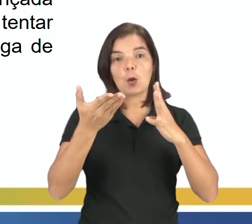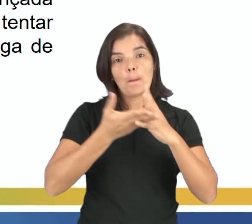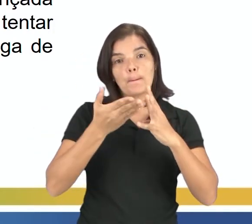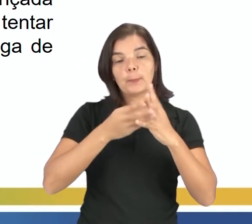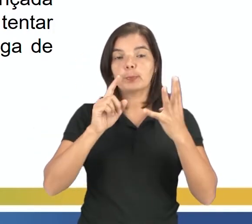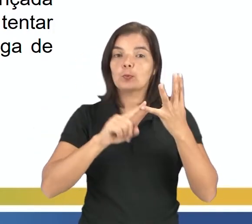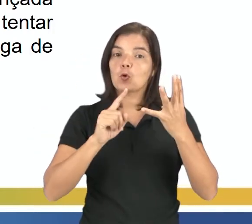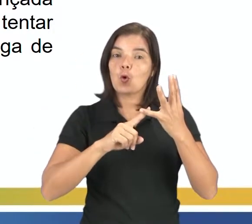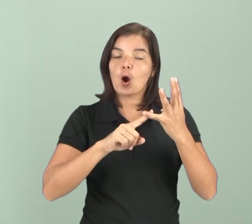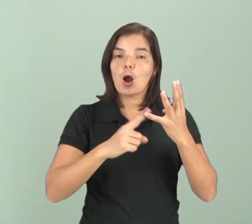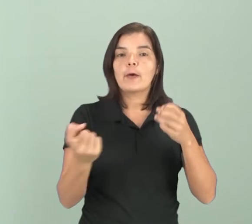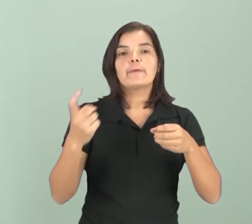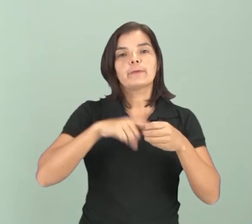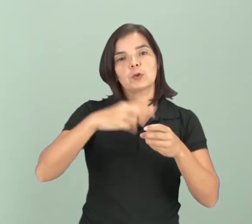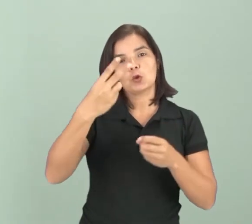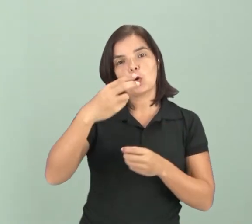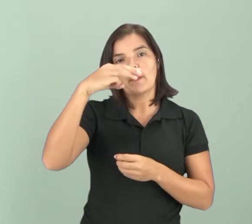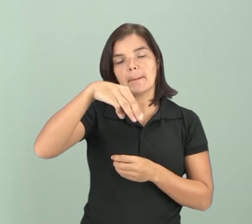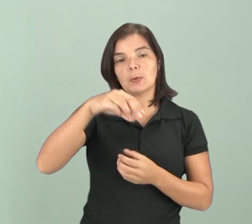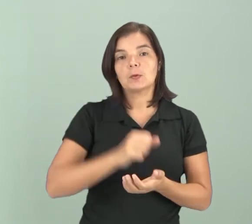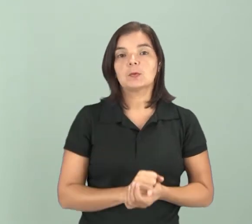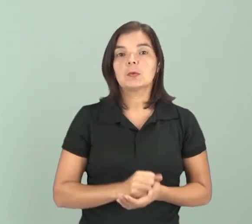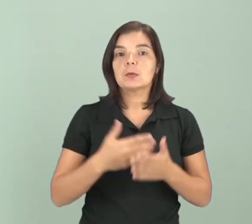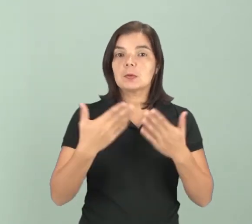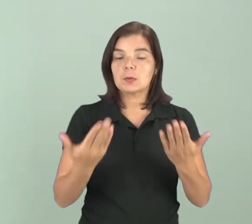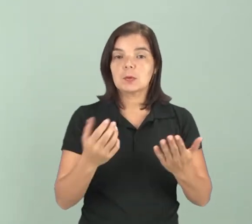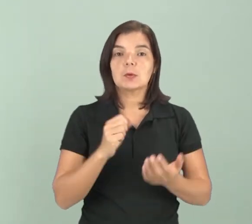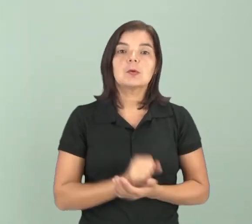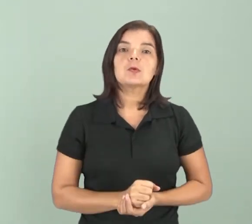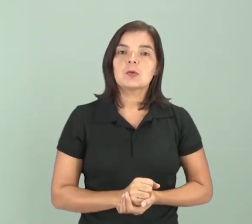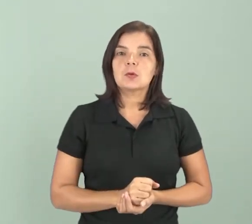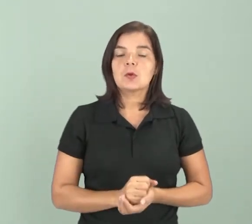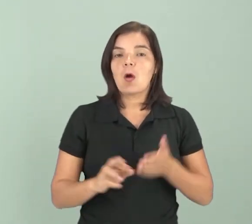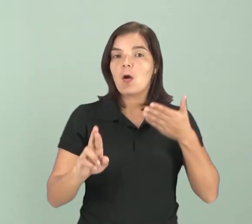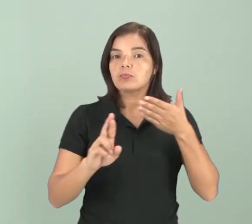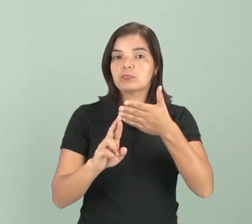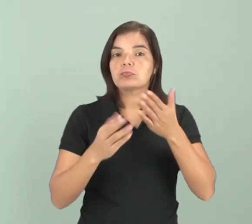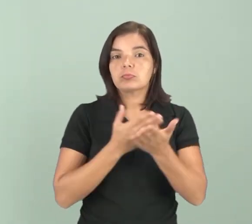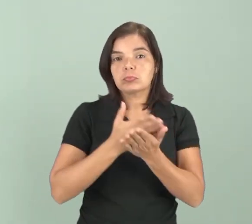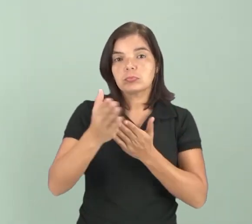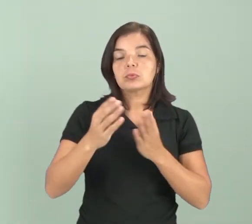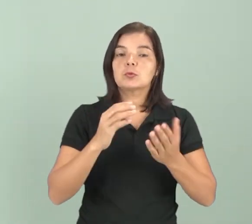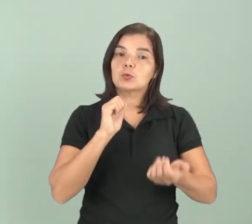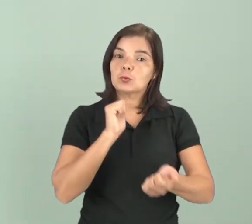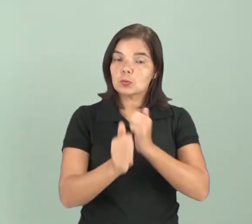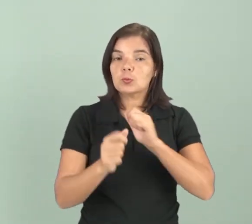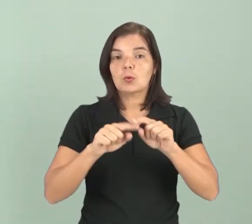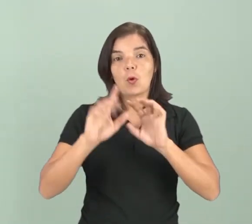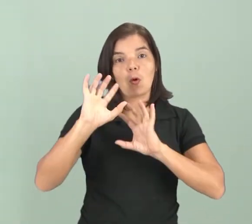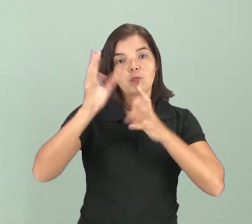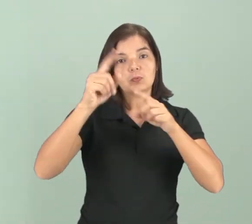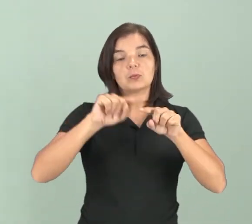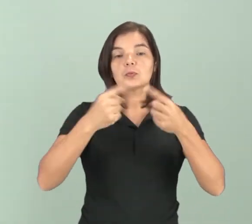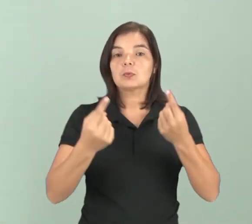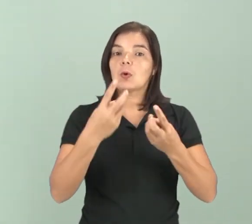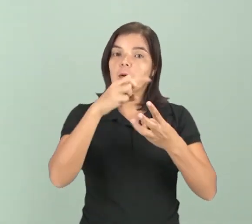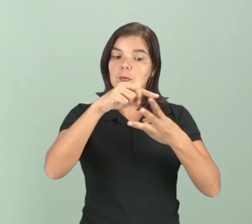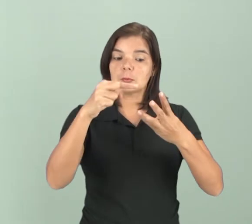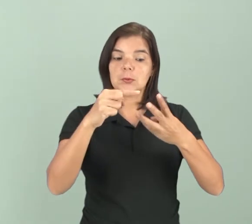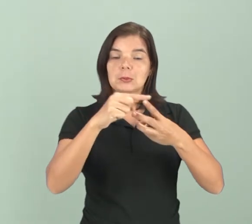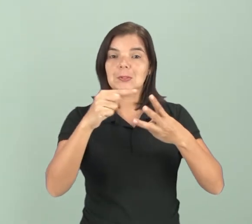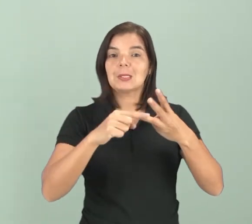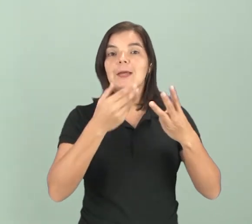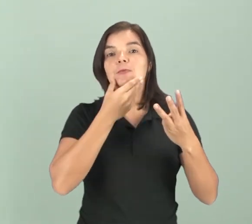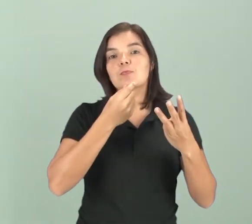esse intervalo volta a ser de 2 minutos. E quando referente à iniciação do jogo, o basquete ele trabalha com 3